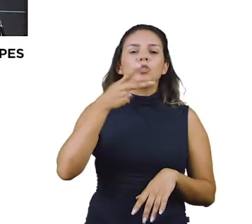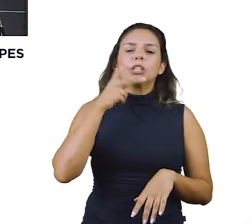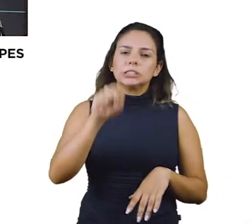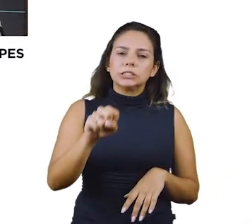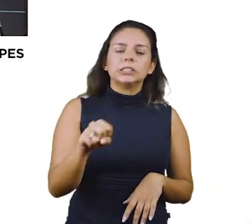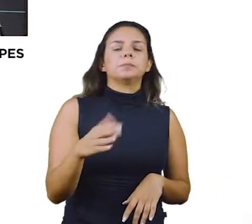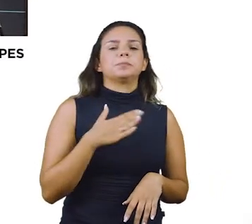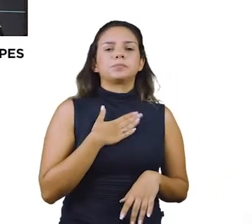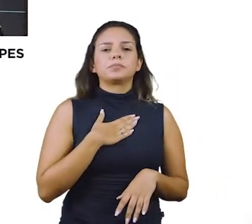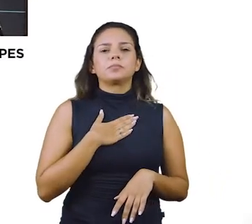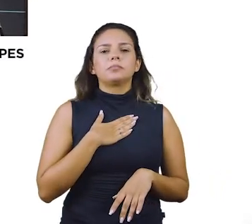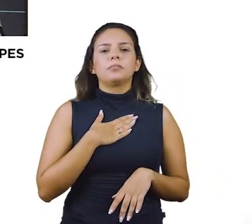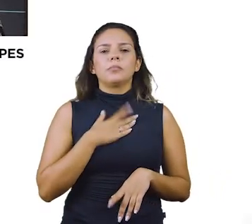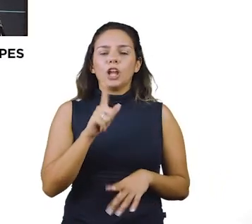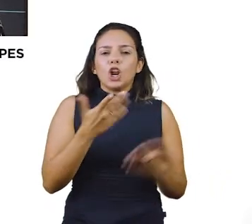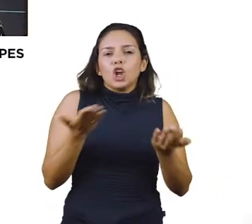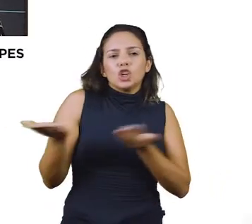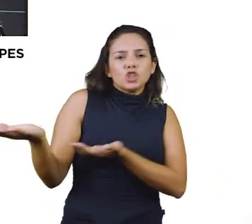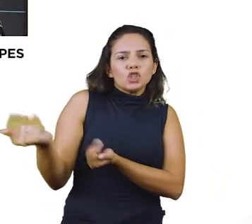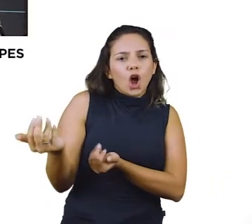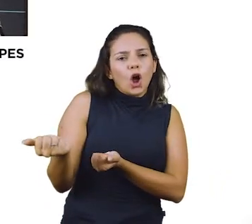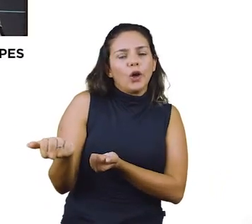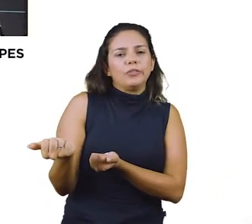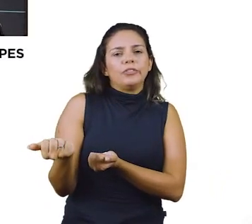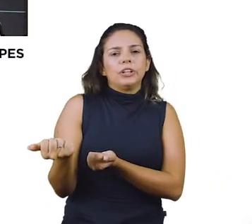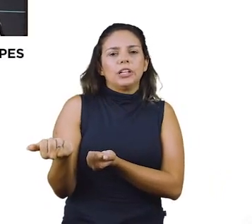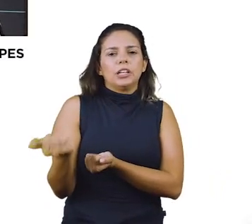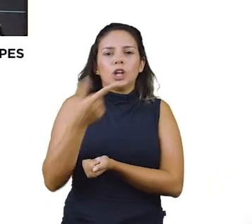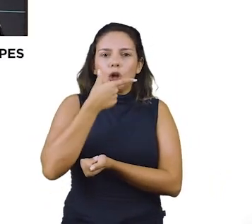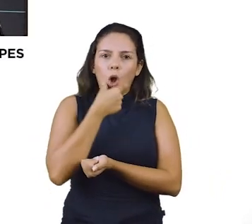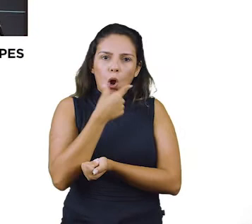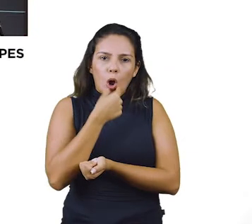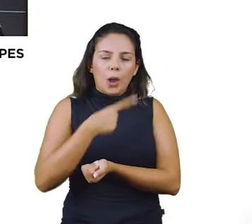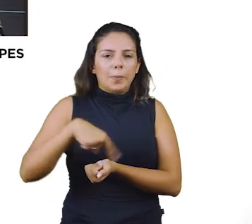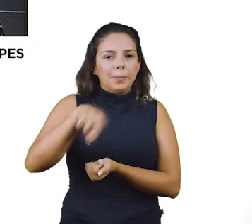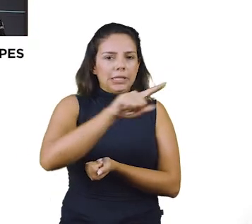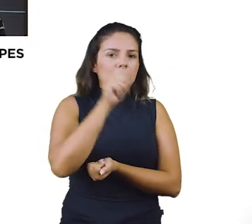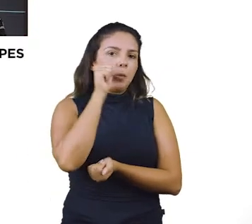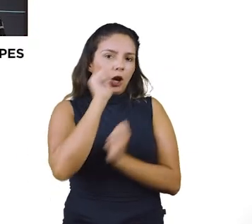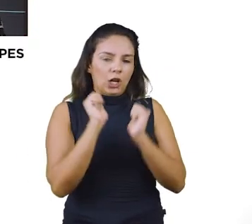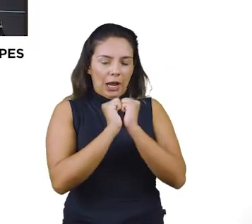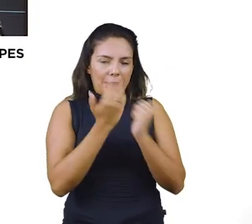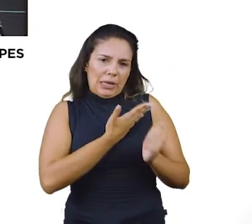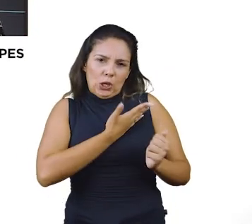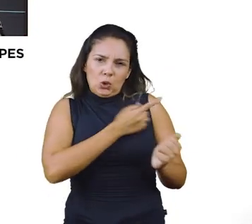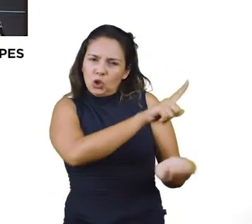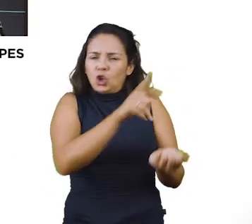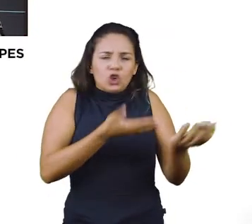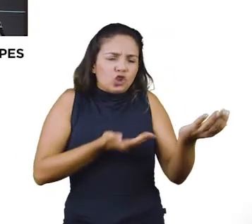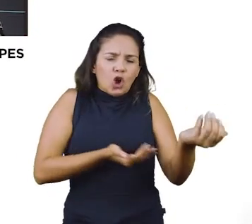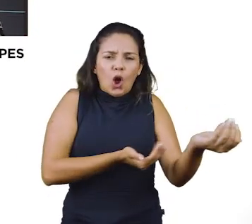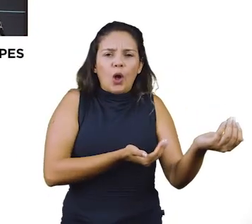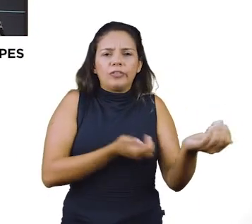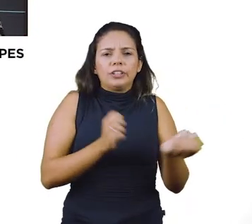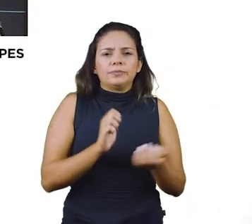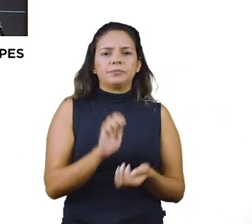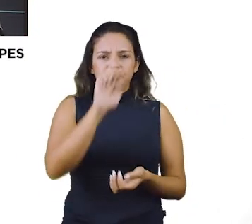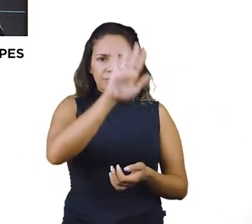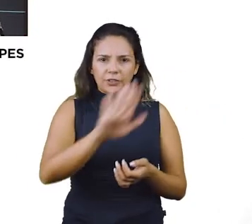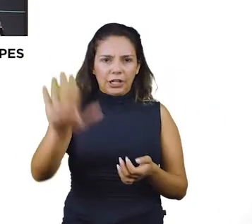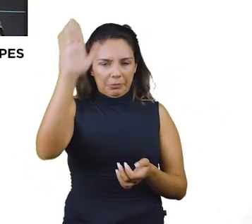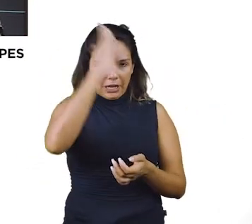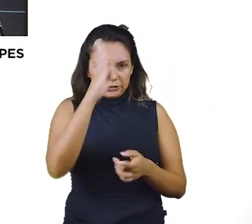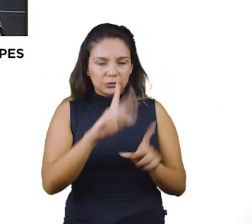De candidatos a escritores, né? Grupo de rapazes e moças aqui em Belo Horizonte, e em todos os estados do